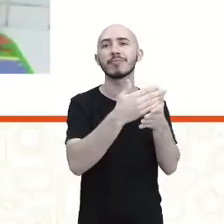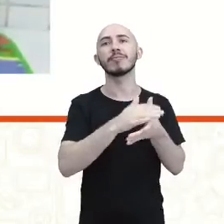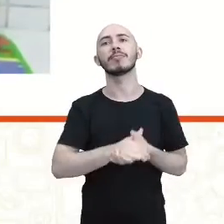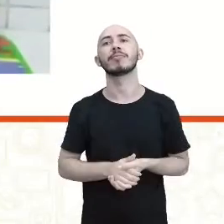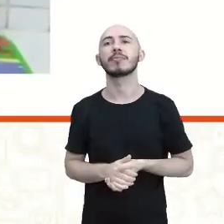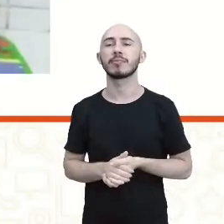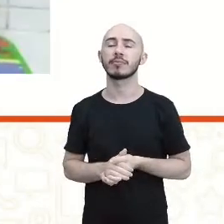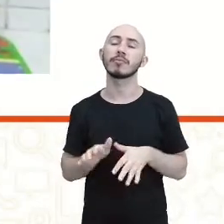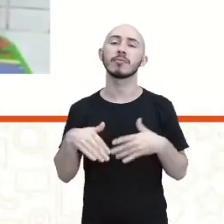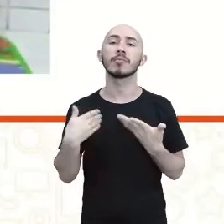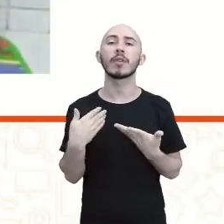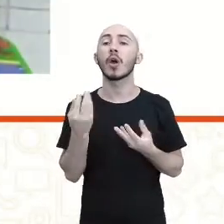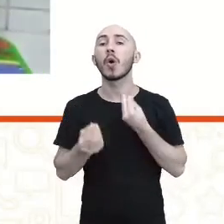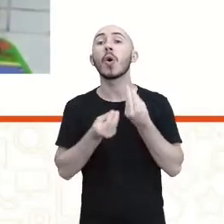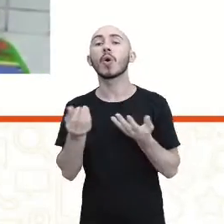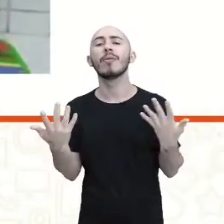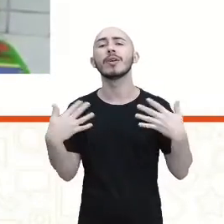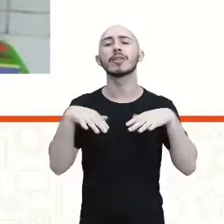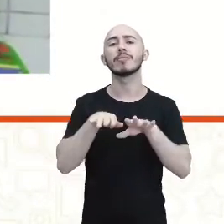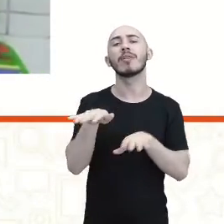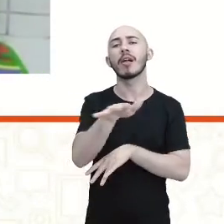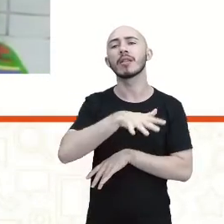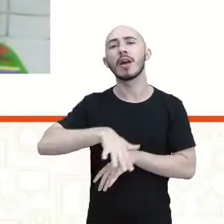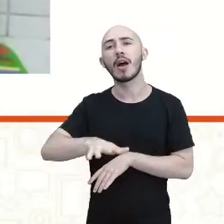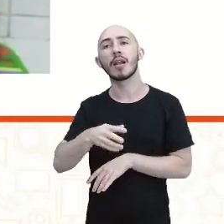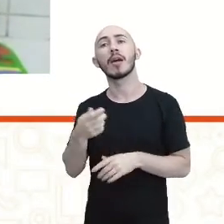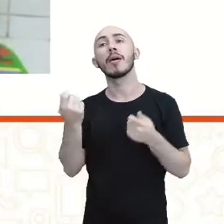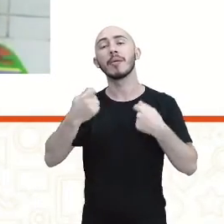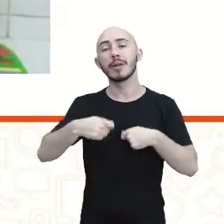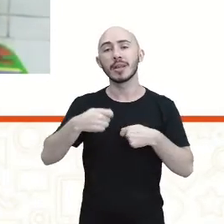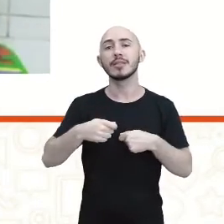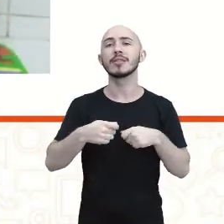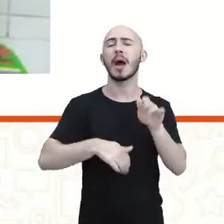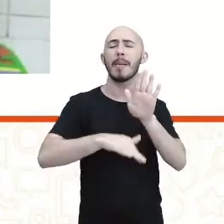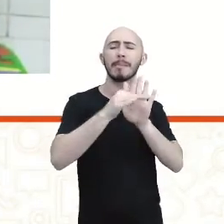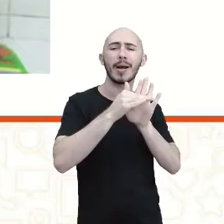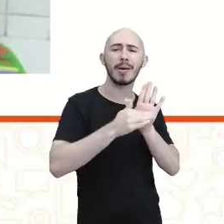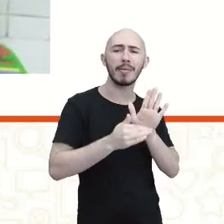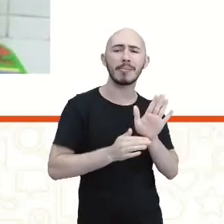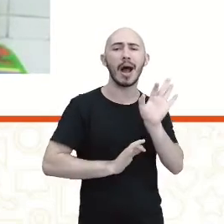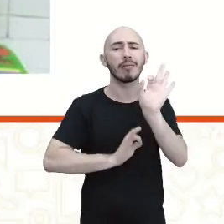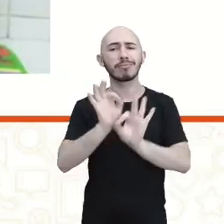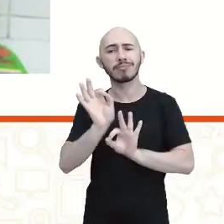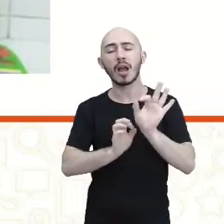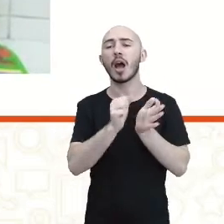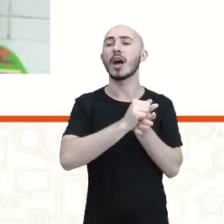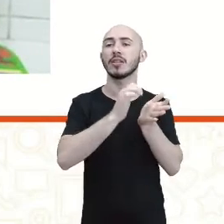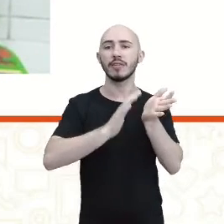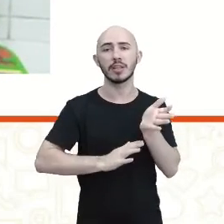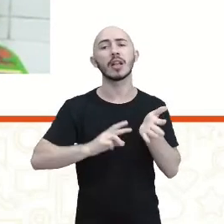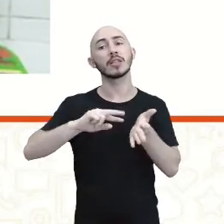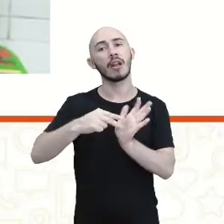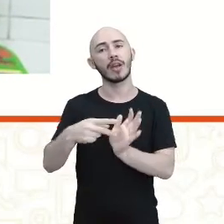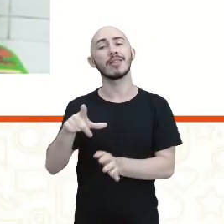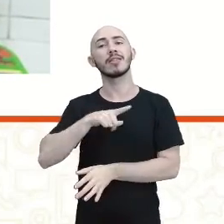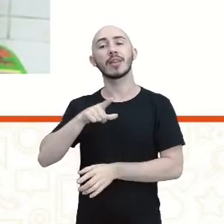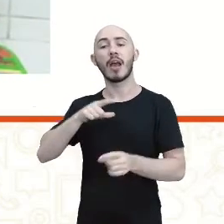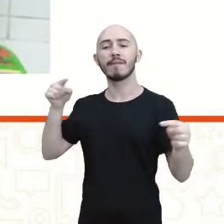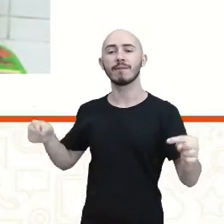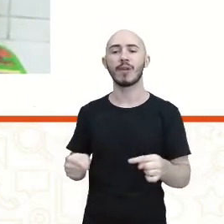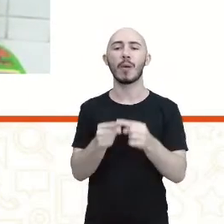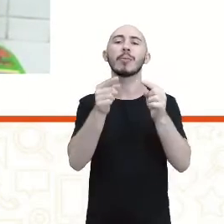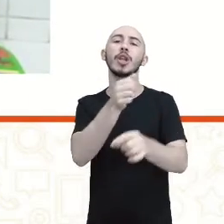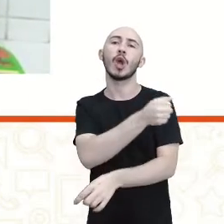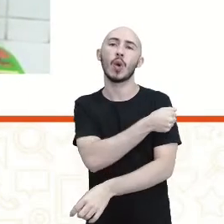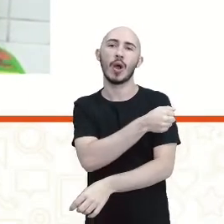Para trabalhar a inclusão, é essencial o planejamento das atividades que sejam significativas para os alunos e